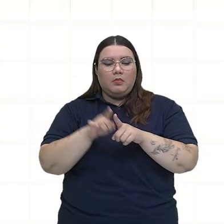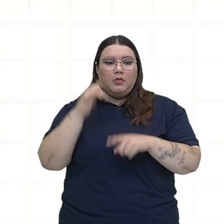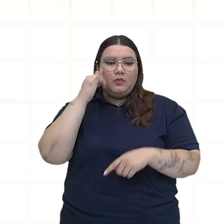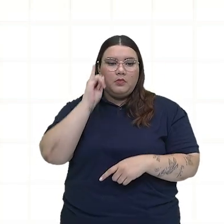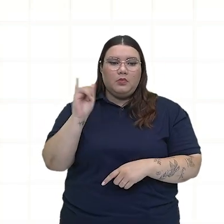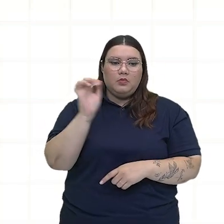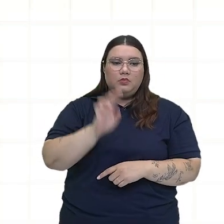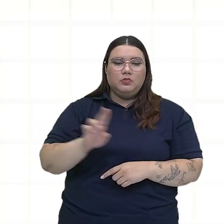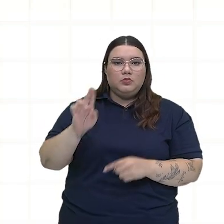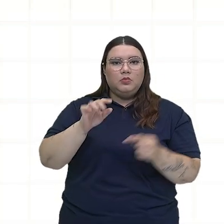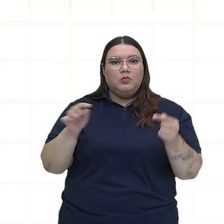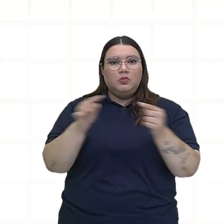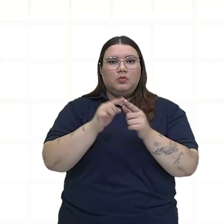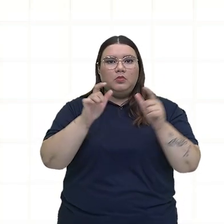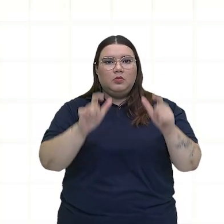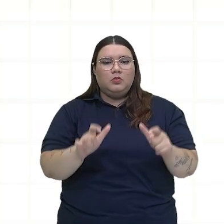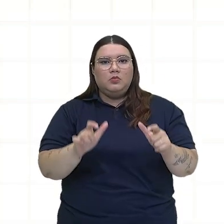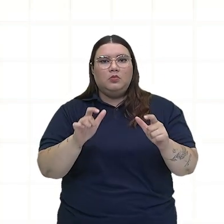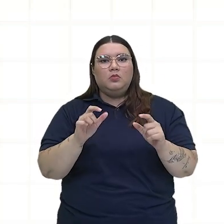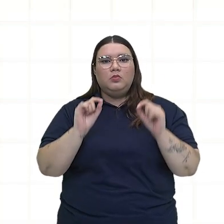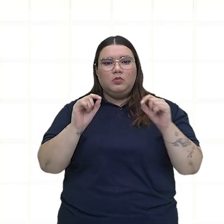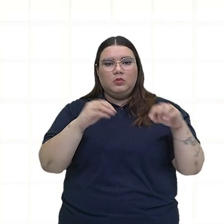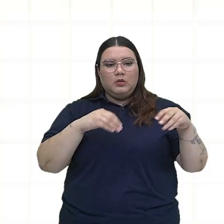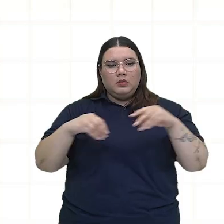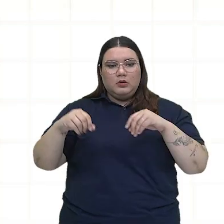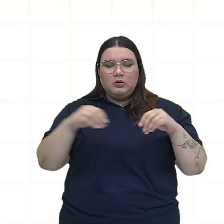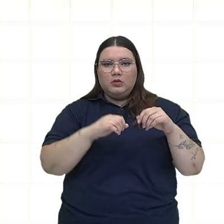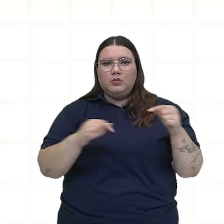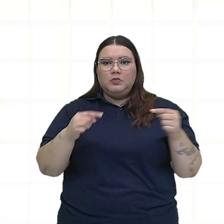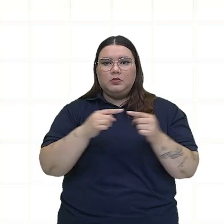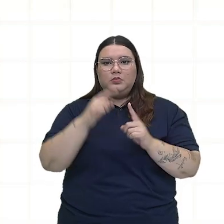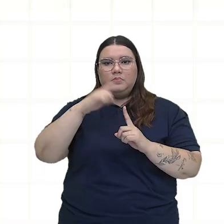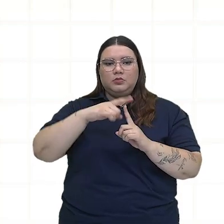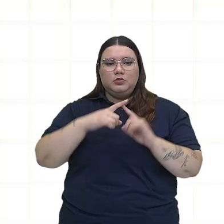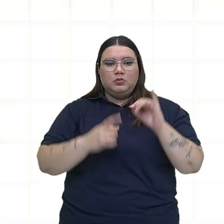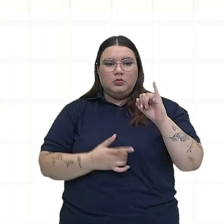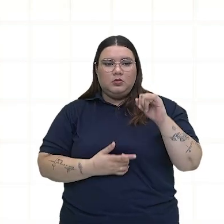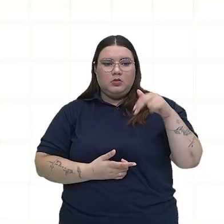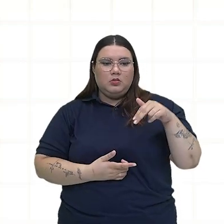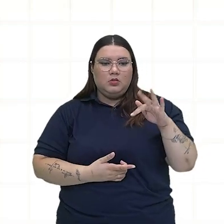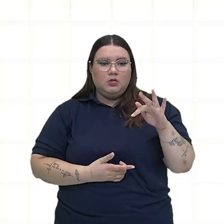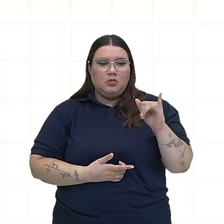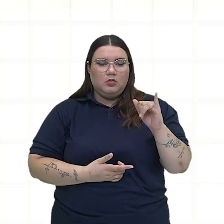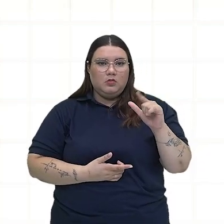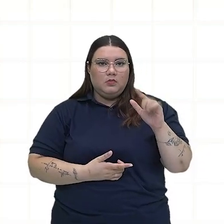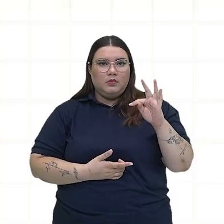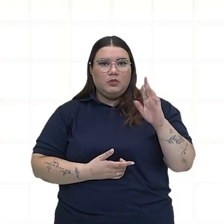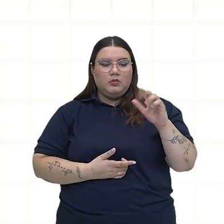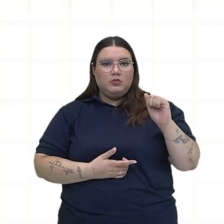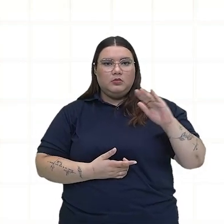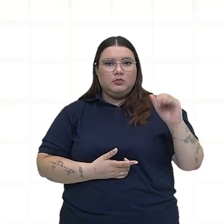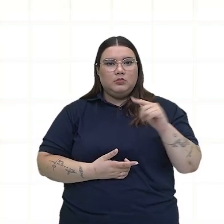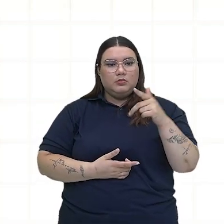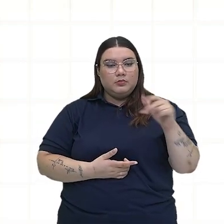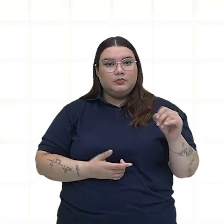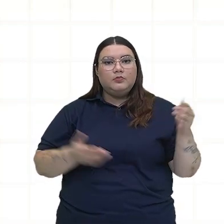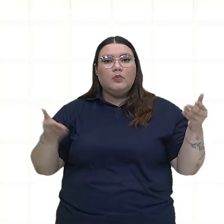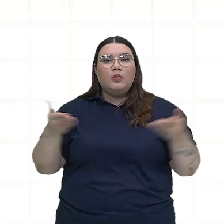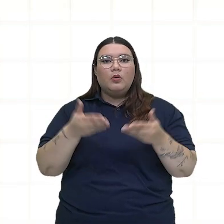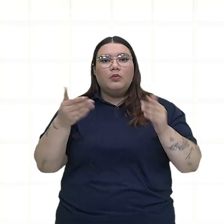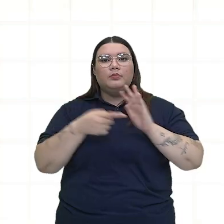ser utilizada em lugar que tenha um solo de boa infiltração. A gente vai ver agora